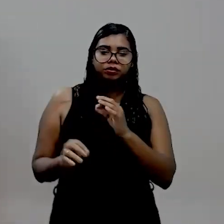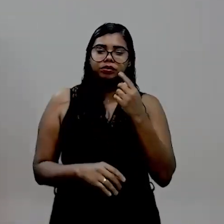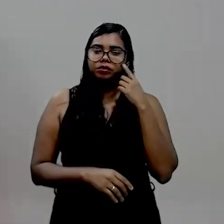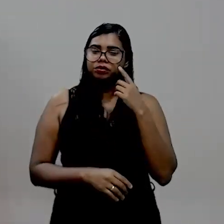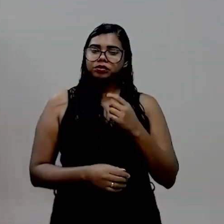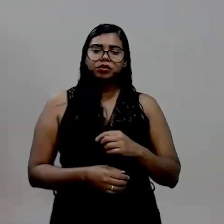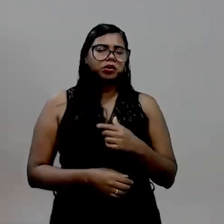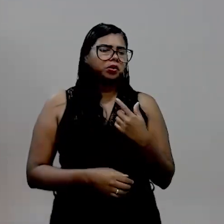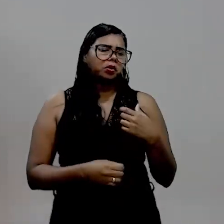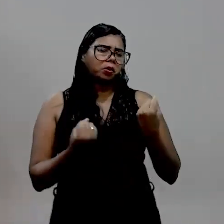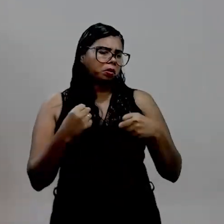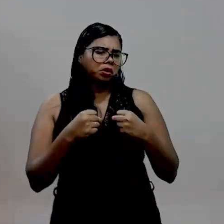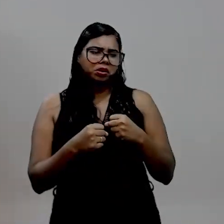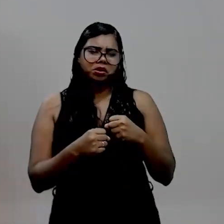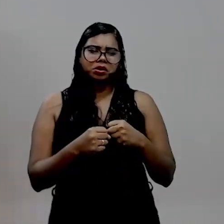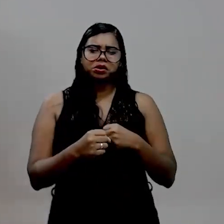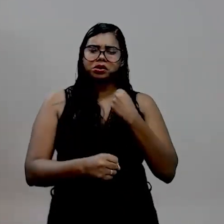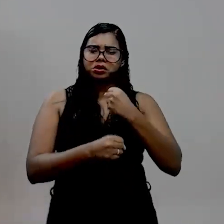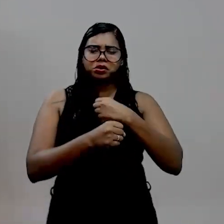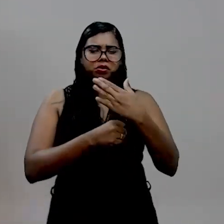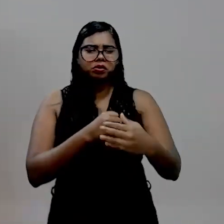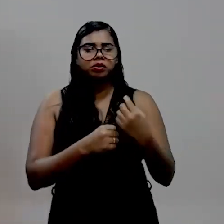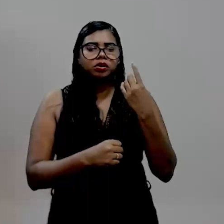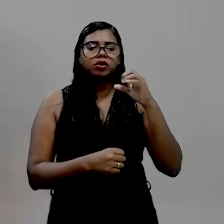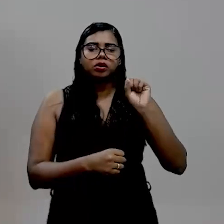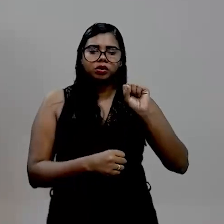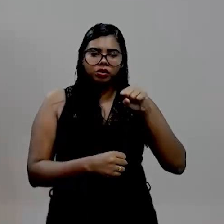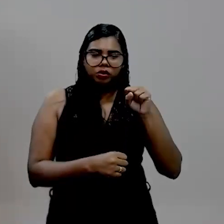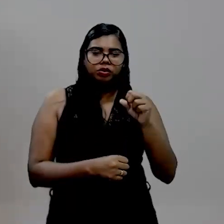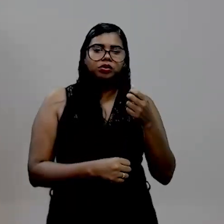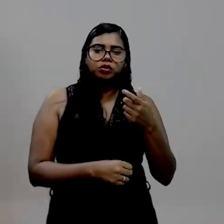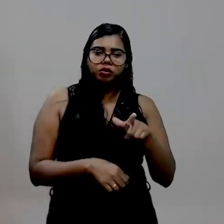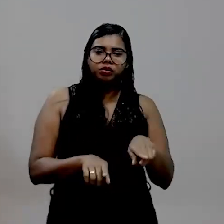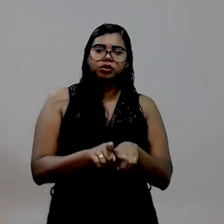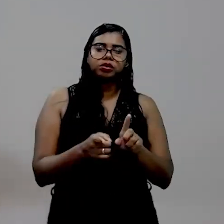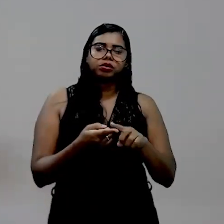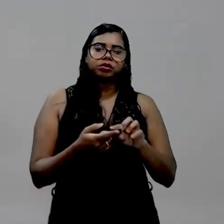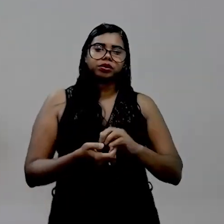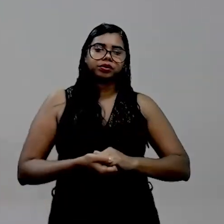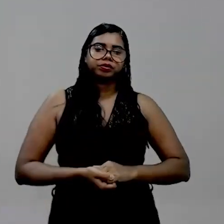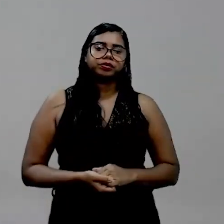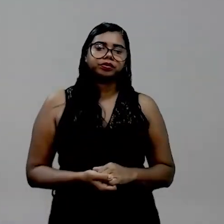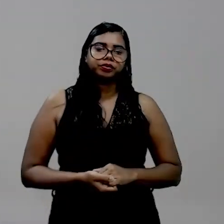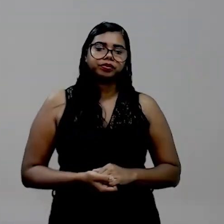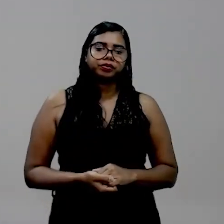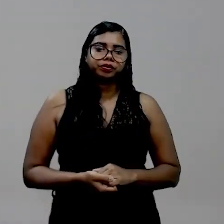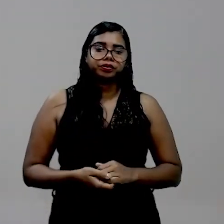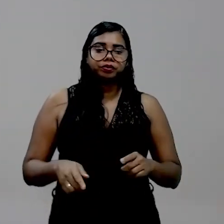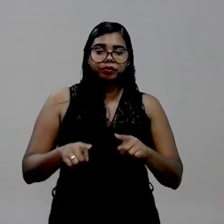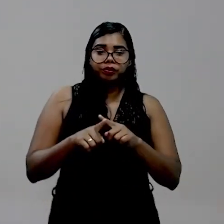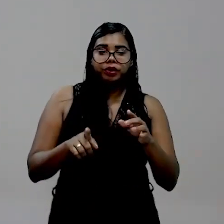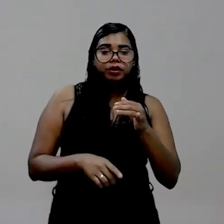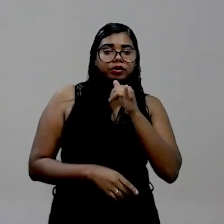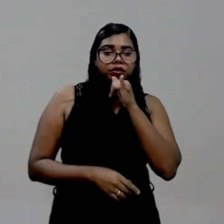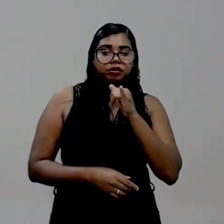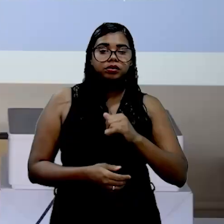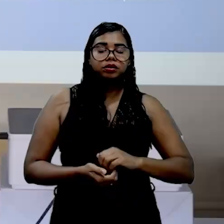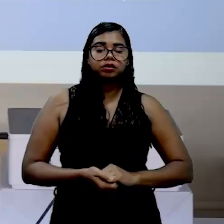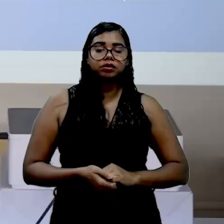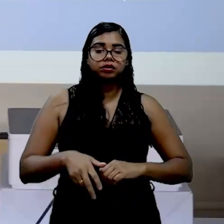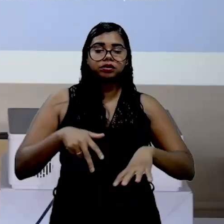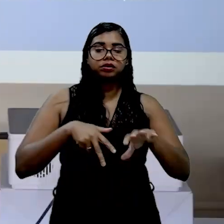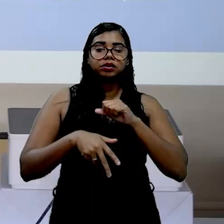ano. Ano sim, ano não, né? Se evoluir sempre com o PSA baixo e tal. Mas naqueles pacientes, né, que